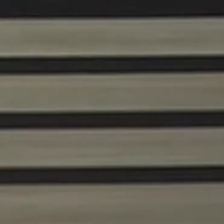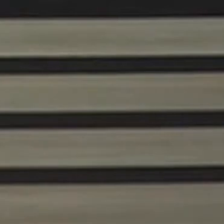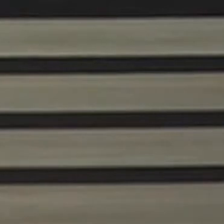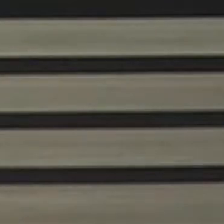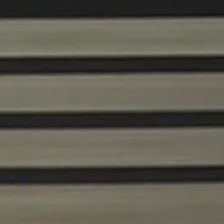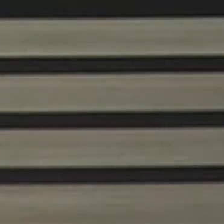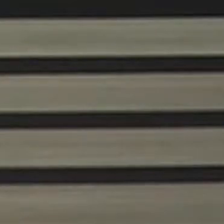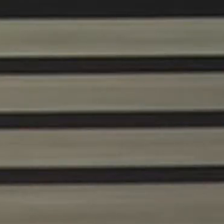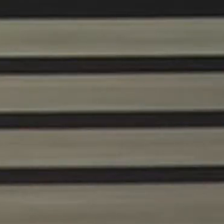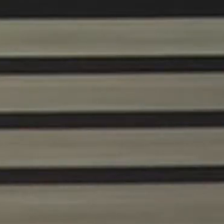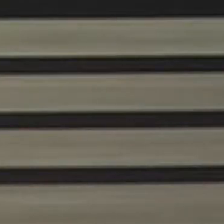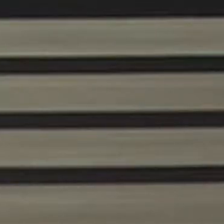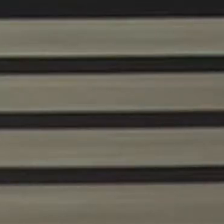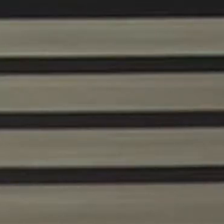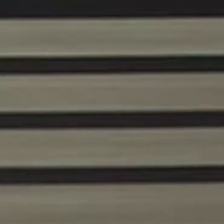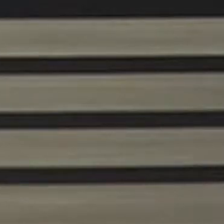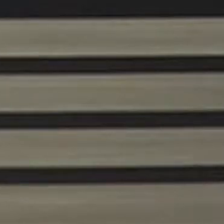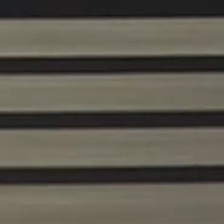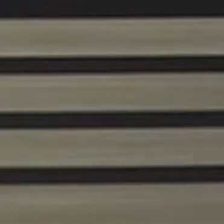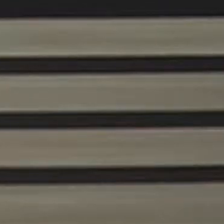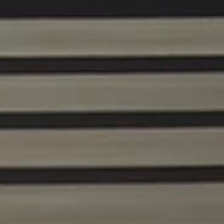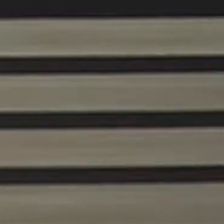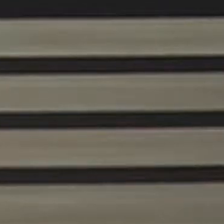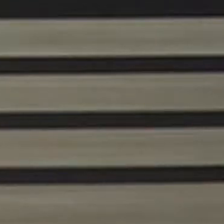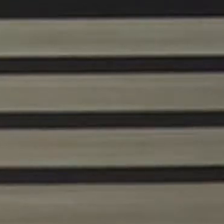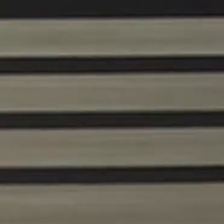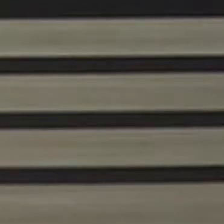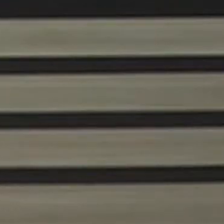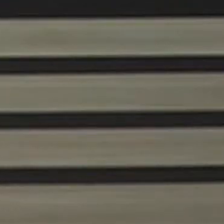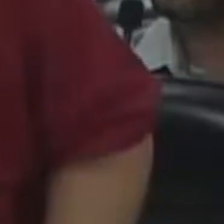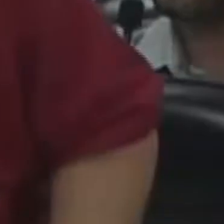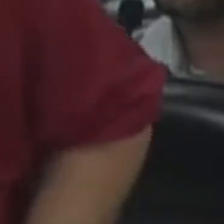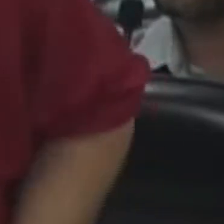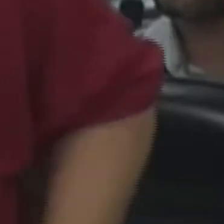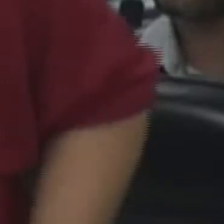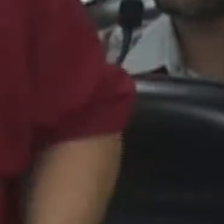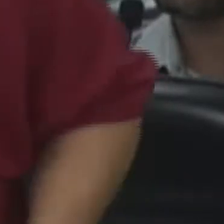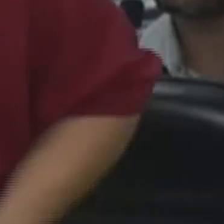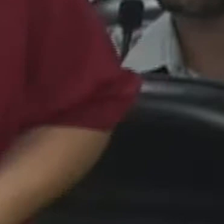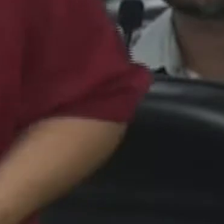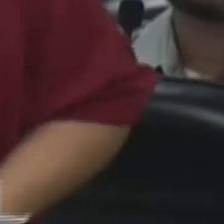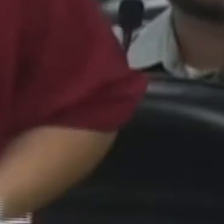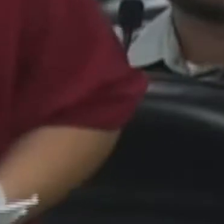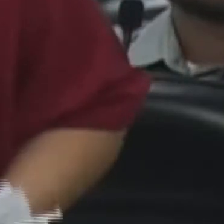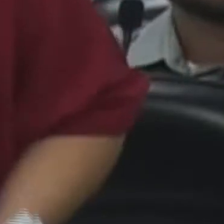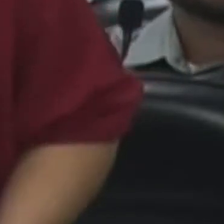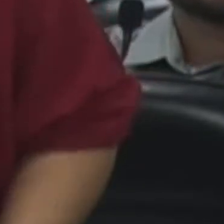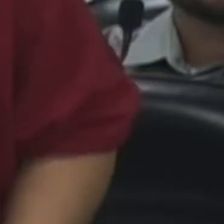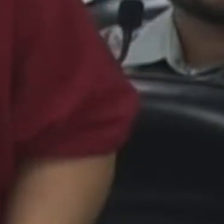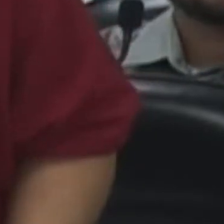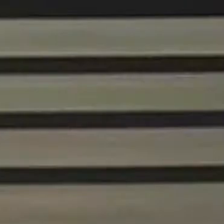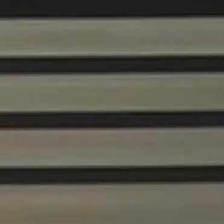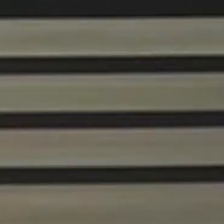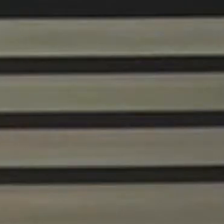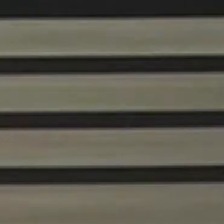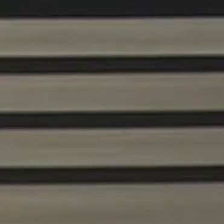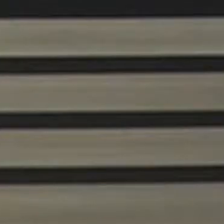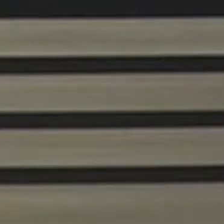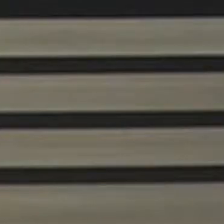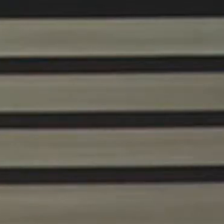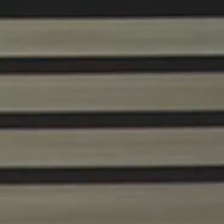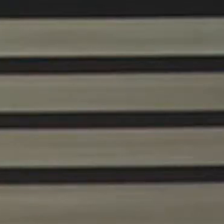Boa noite, senhor presidente, vereadores, vereadoras. Vereadora, só um minutinho. Eu prorrogo a sessão